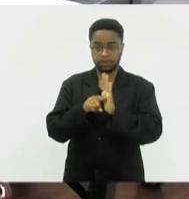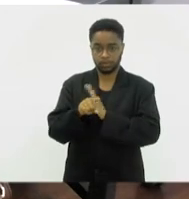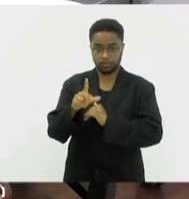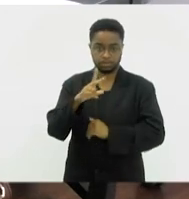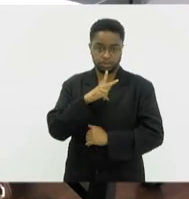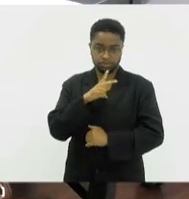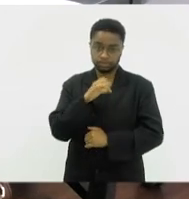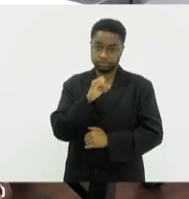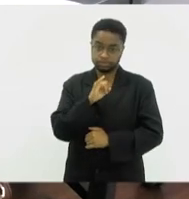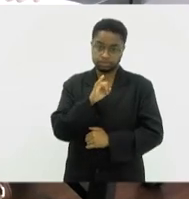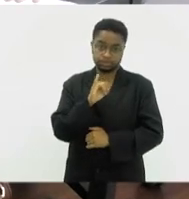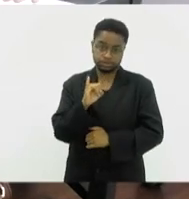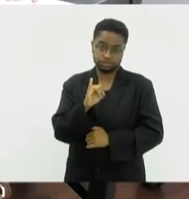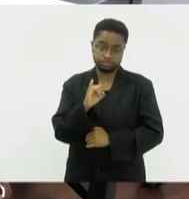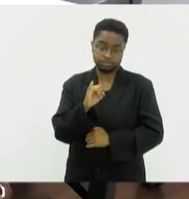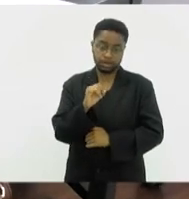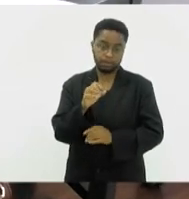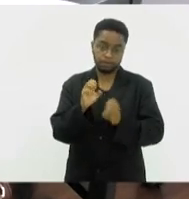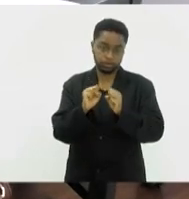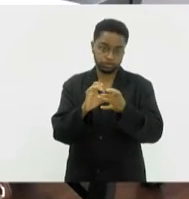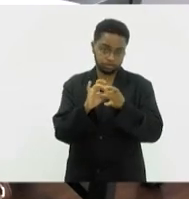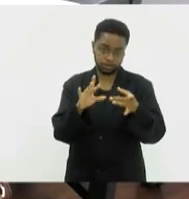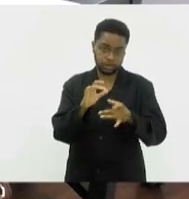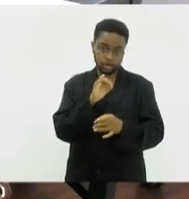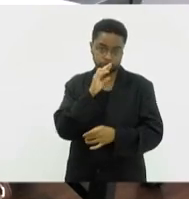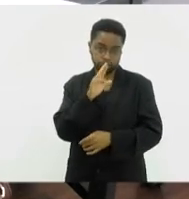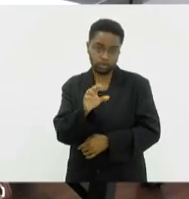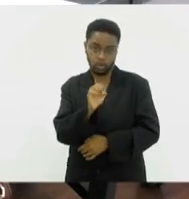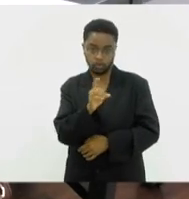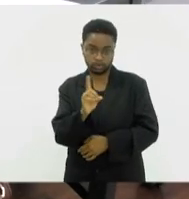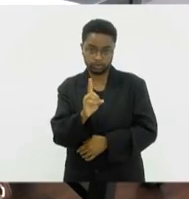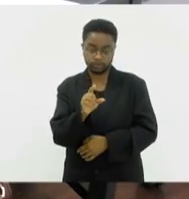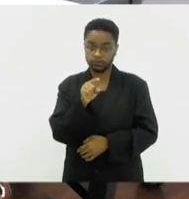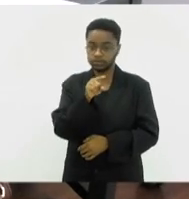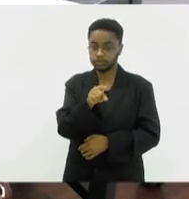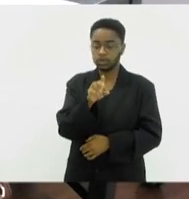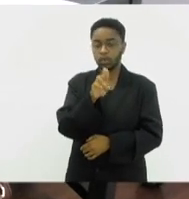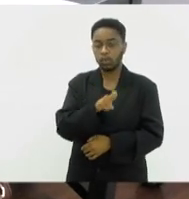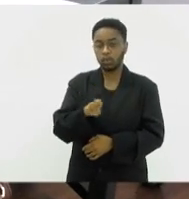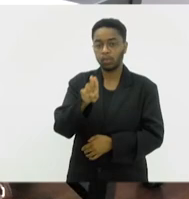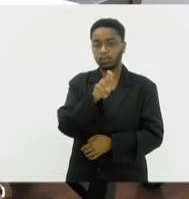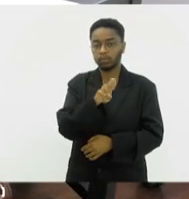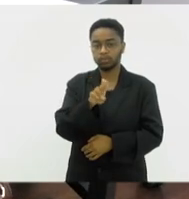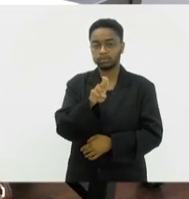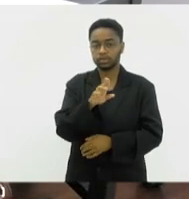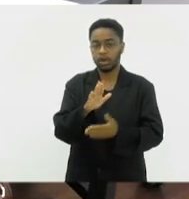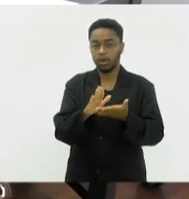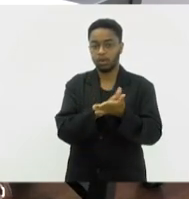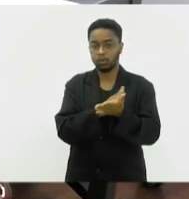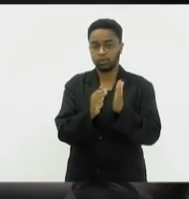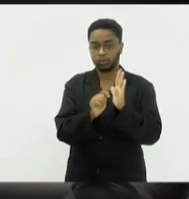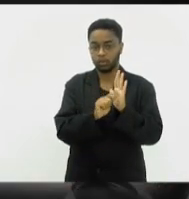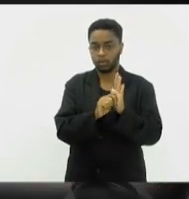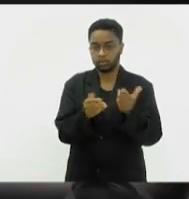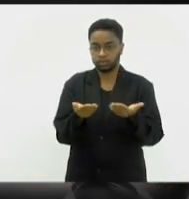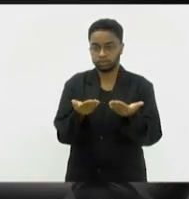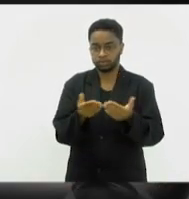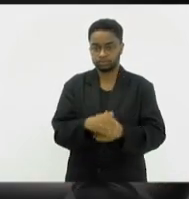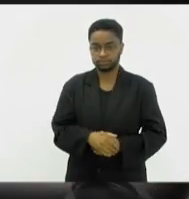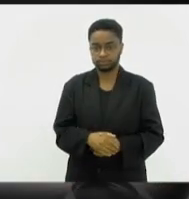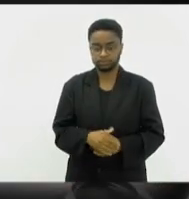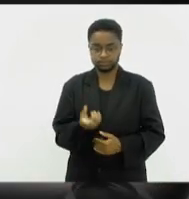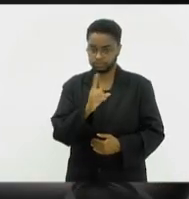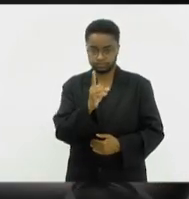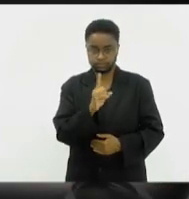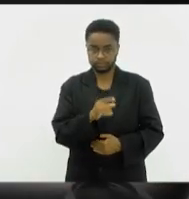fica à vontade em responder ou não. Claro. Você, você faz uso de alguma substância entorpecente hoje? Não.